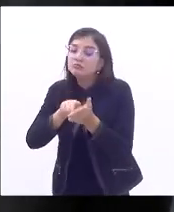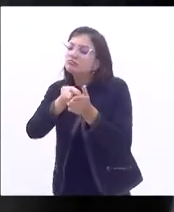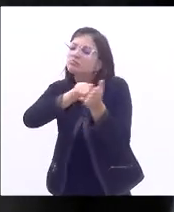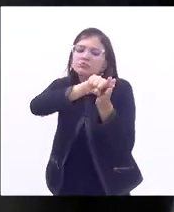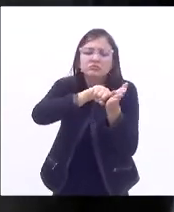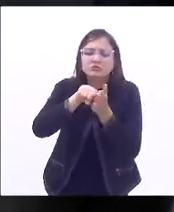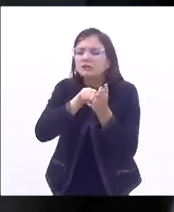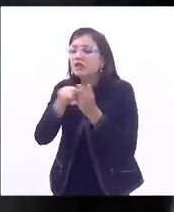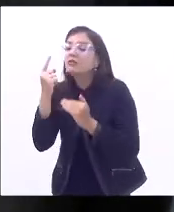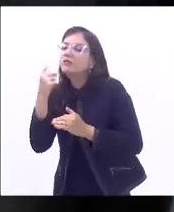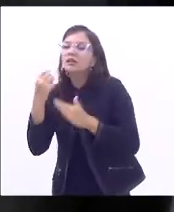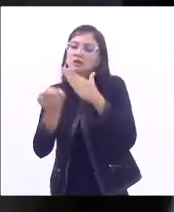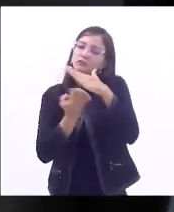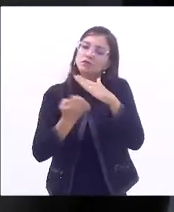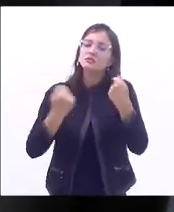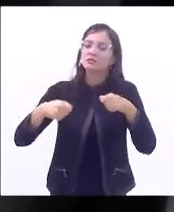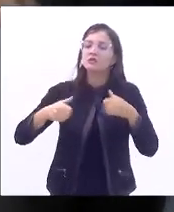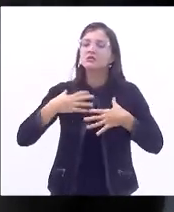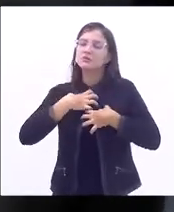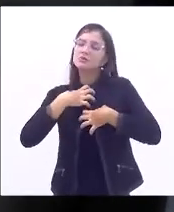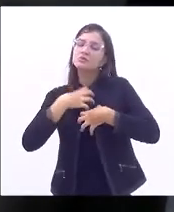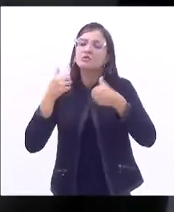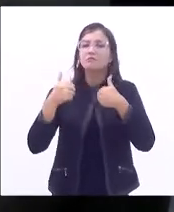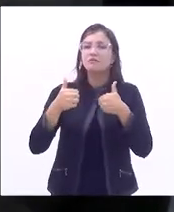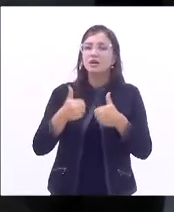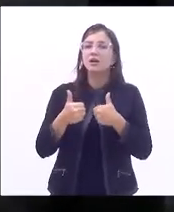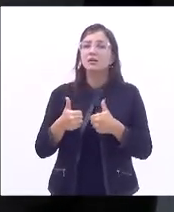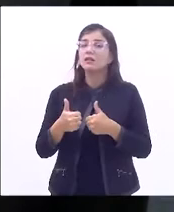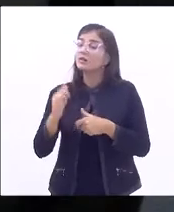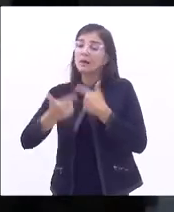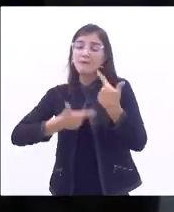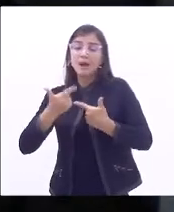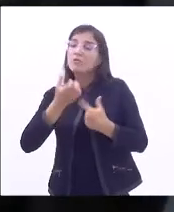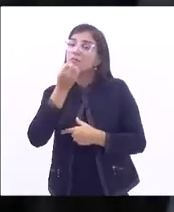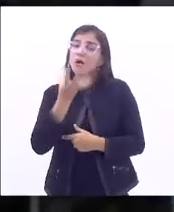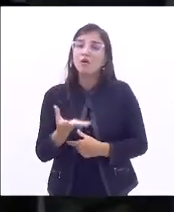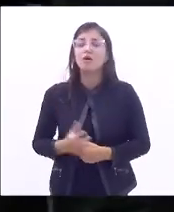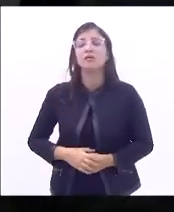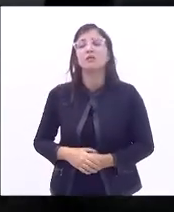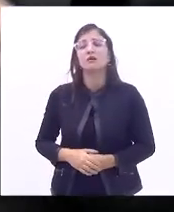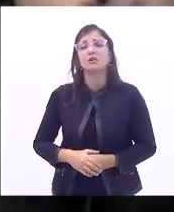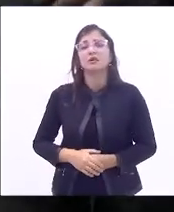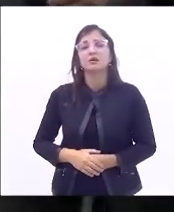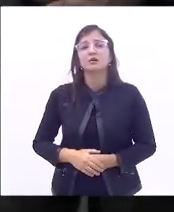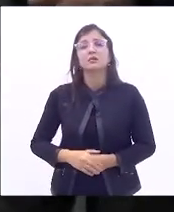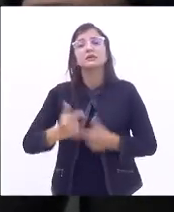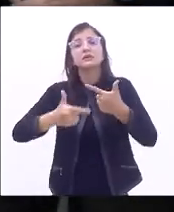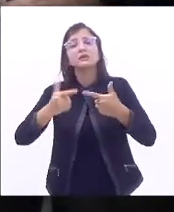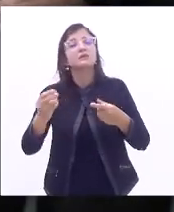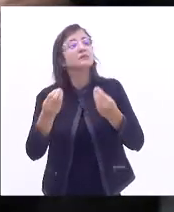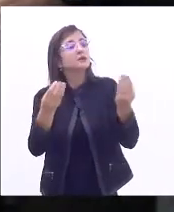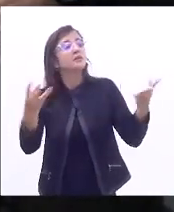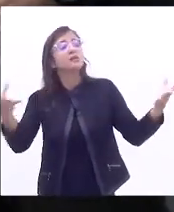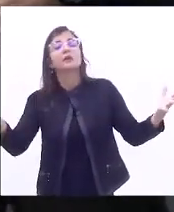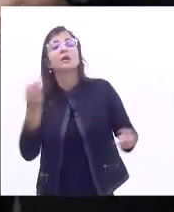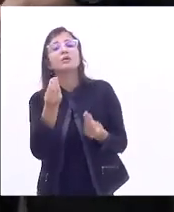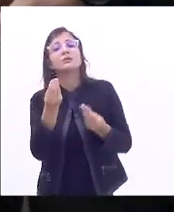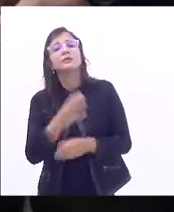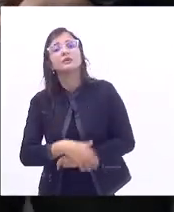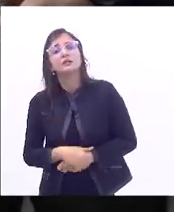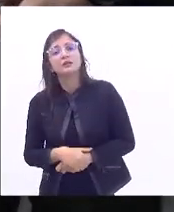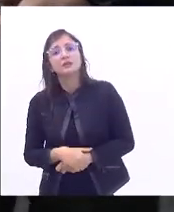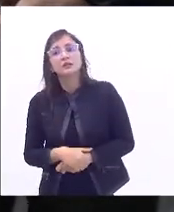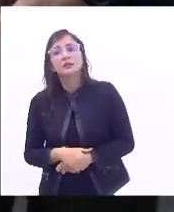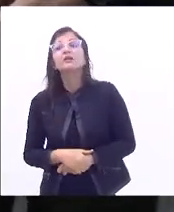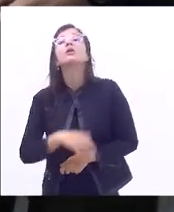empresa possa se sentir bem, produzir e dar emprego. Da onde vem o emprego? Quem vai dar emprego? Aqui vai dar emprego para um monte de trabalhadores. E tem outra